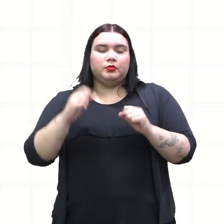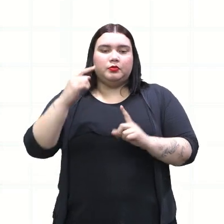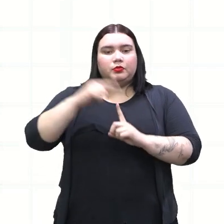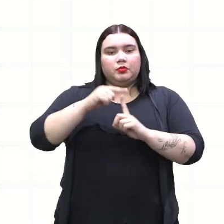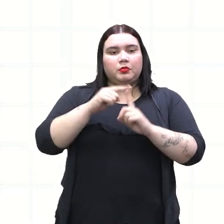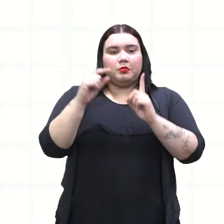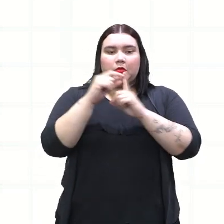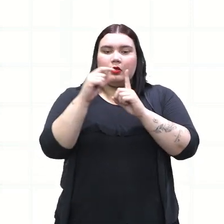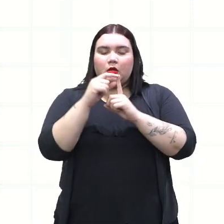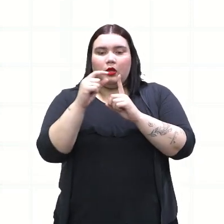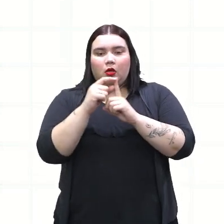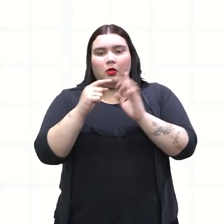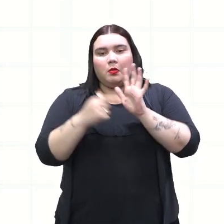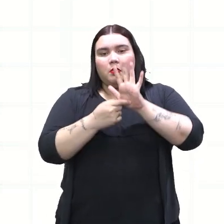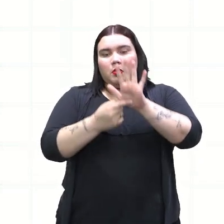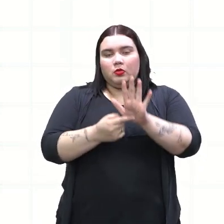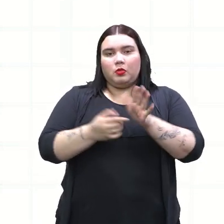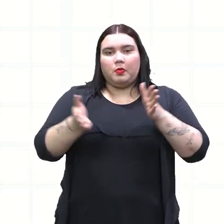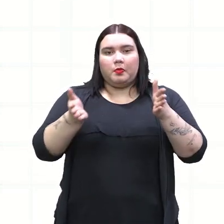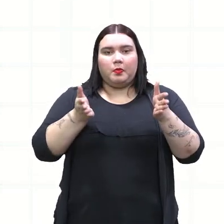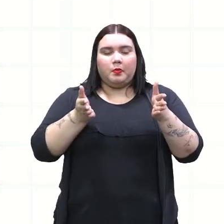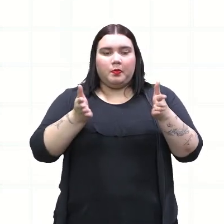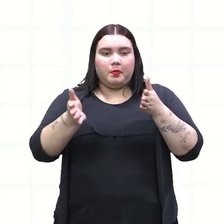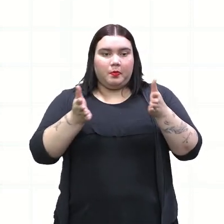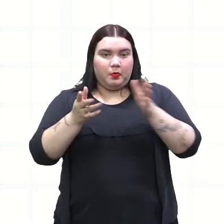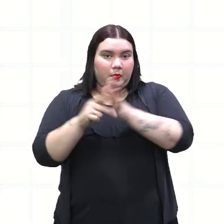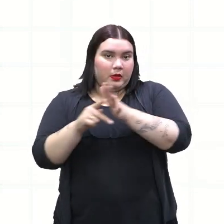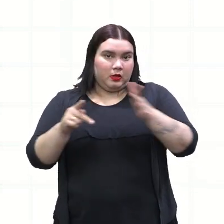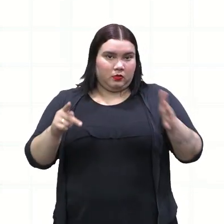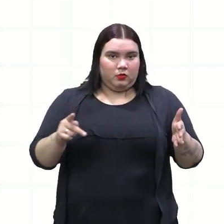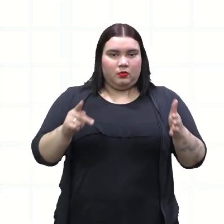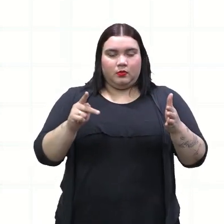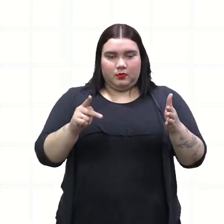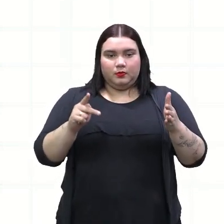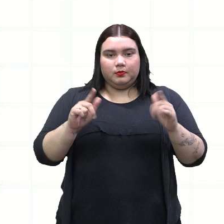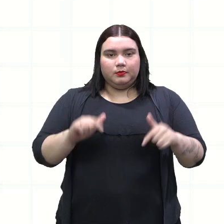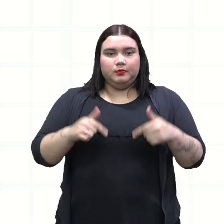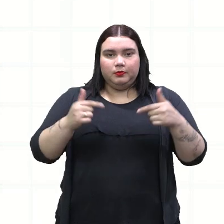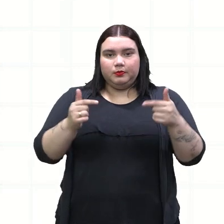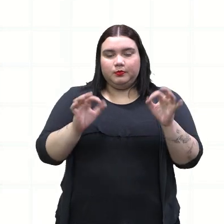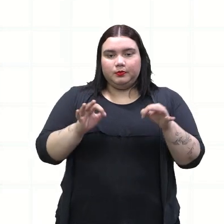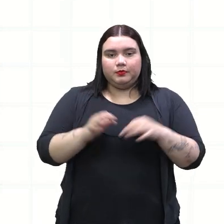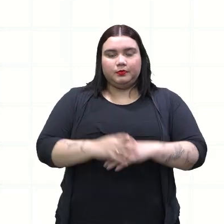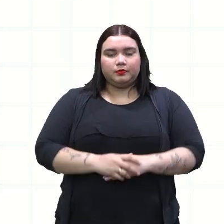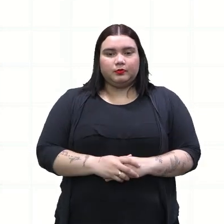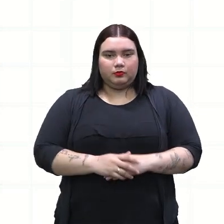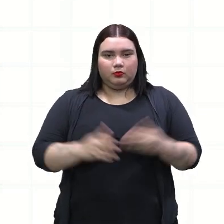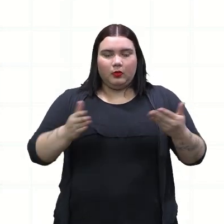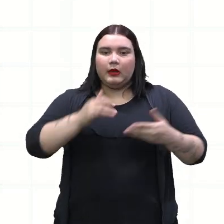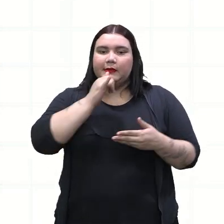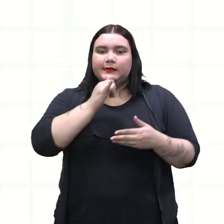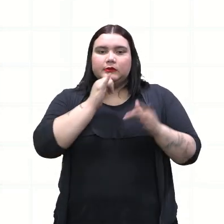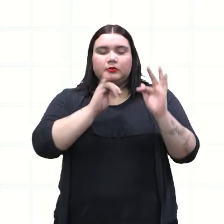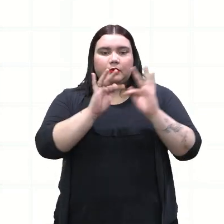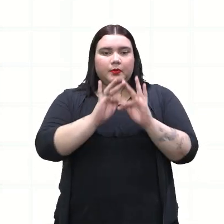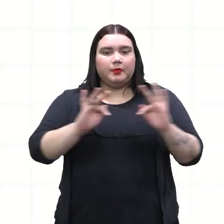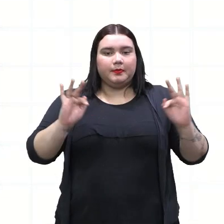que indique o tempo dessa ação, ok? Então vamos ver aqui a nossa frase de exemplo.